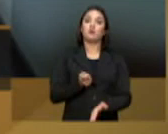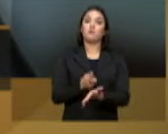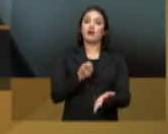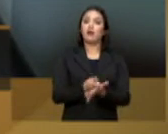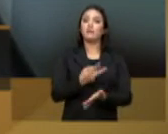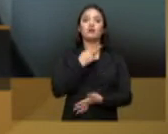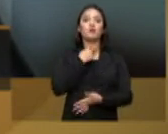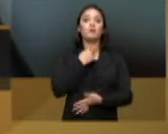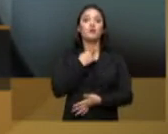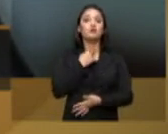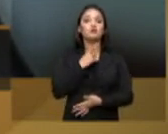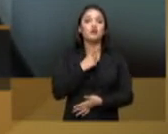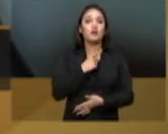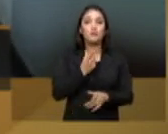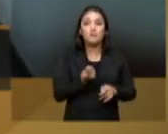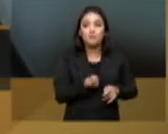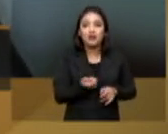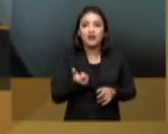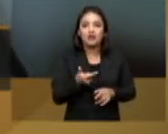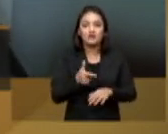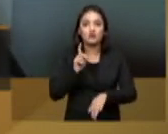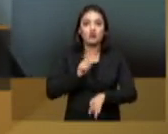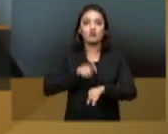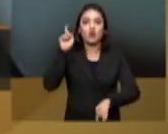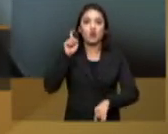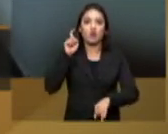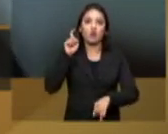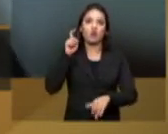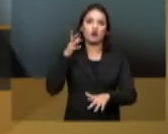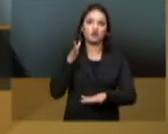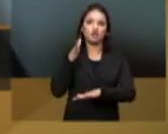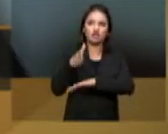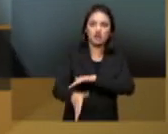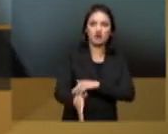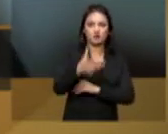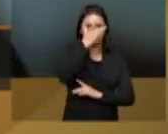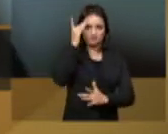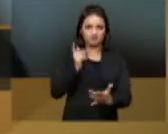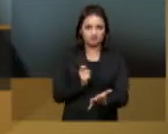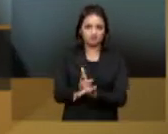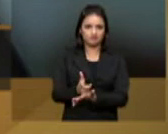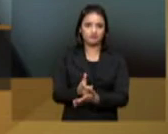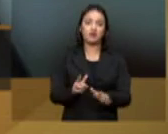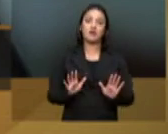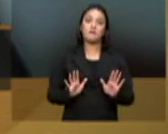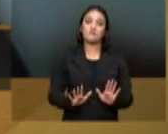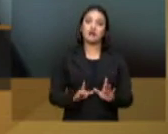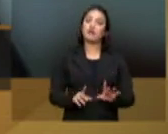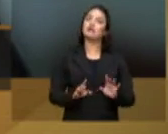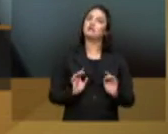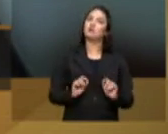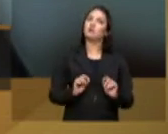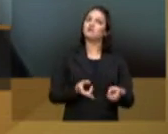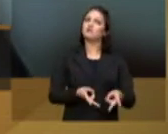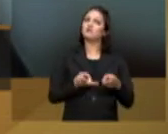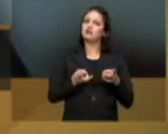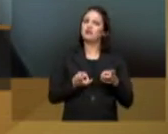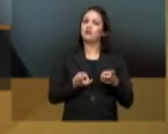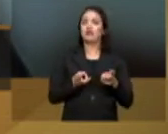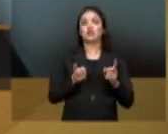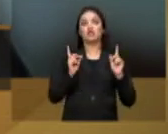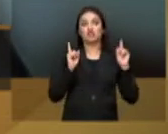de benefício imediato conferido ao contribuinte. Afinal, presume-se ser